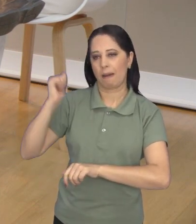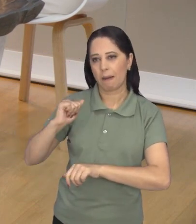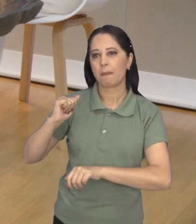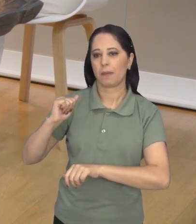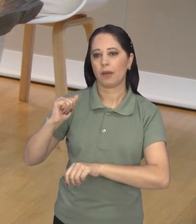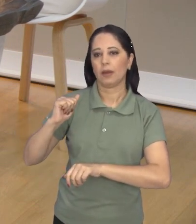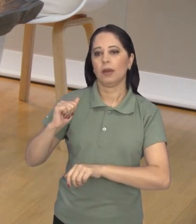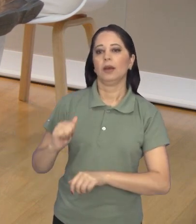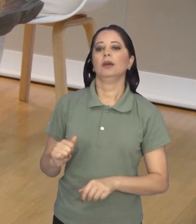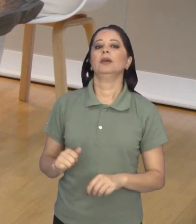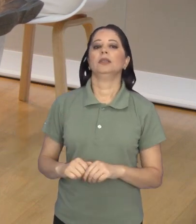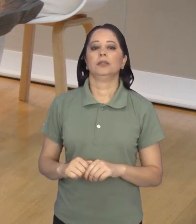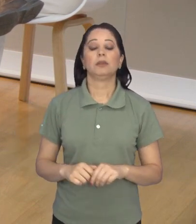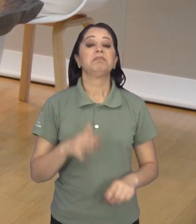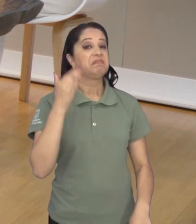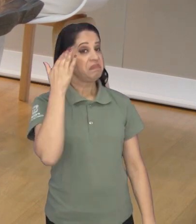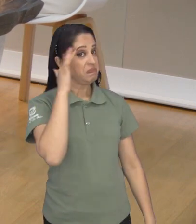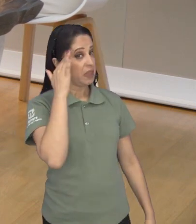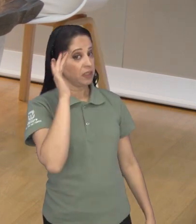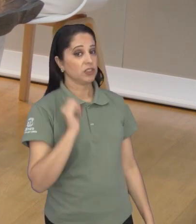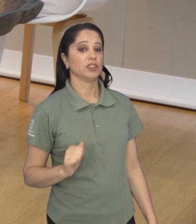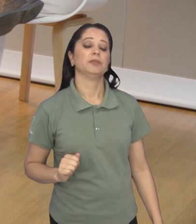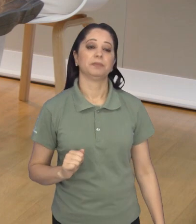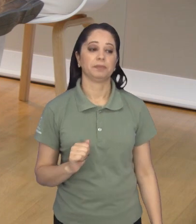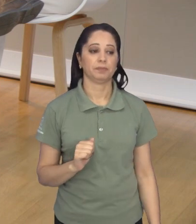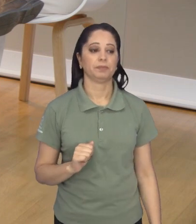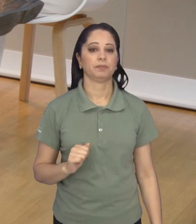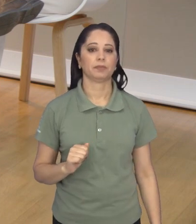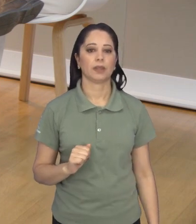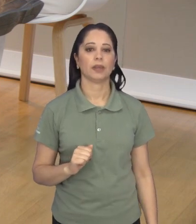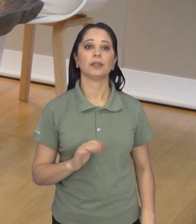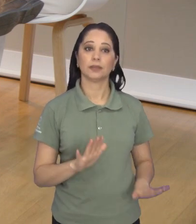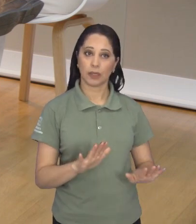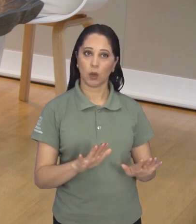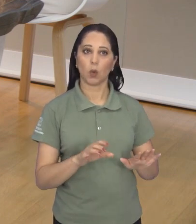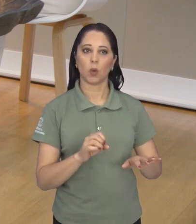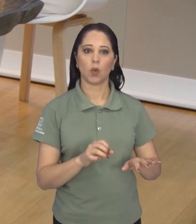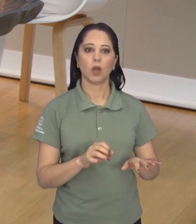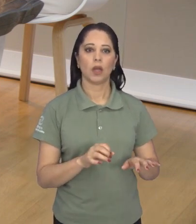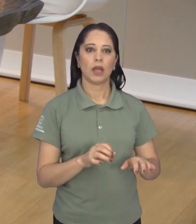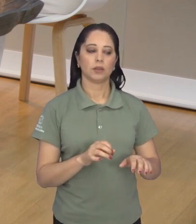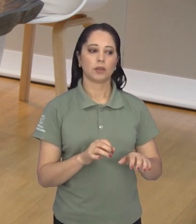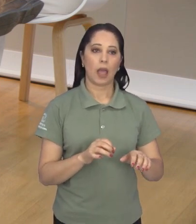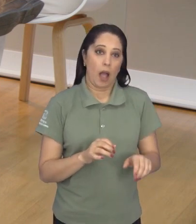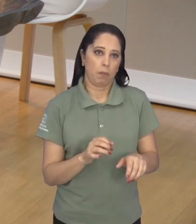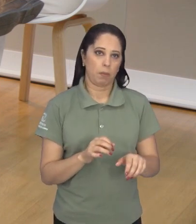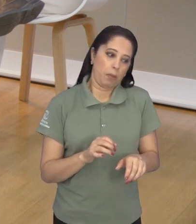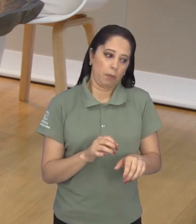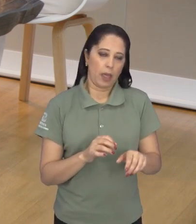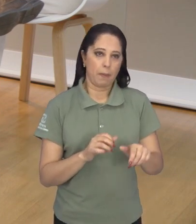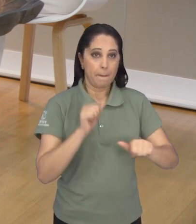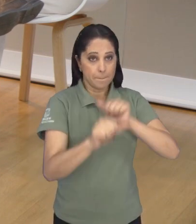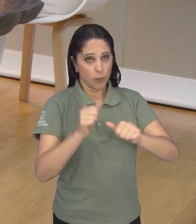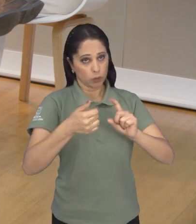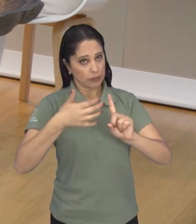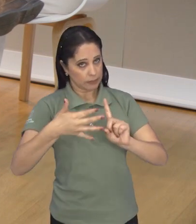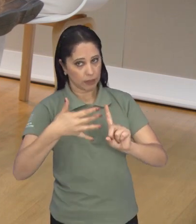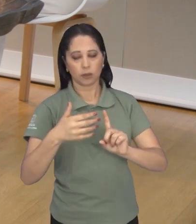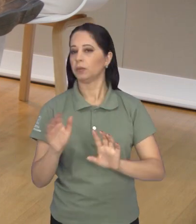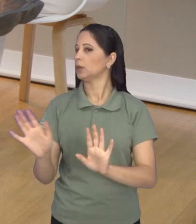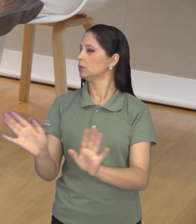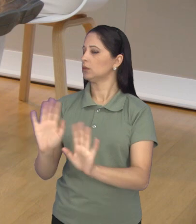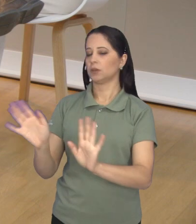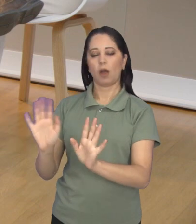muito rápido e imediato. Entendi. Bom, vamos lá. E nem todo tique também vira Tourette? Não. Se transforma em